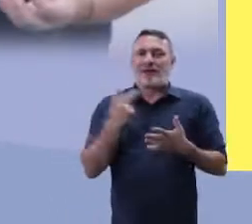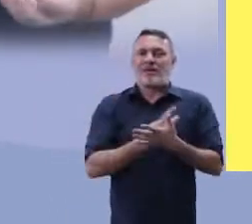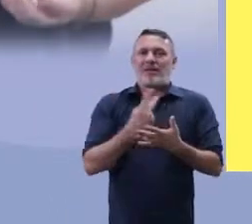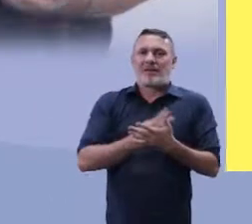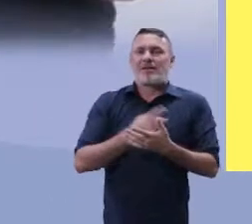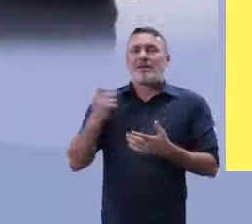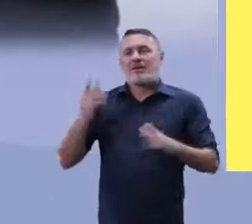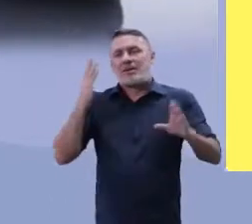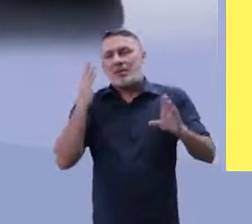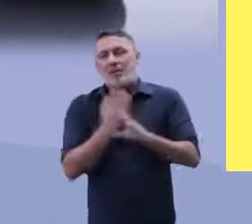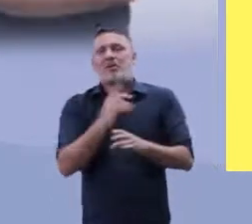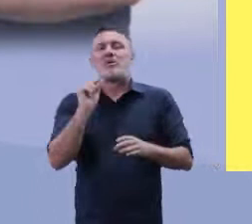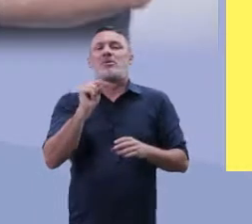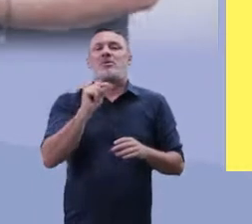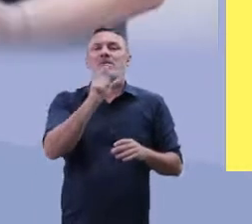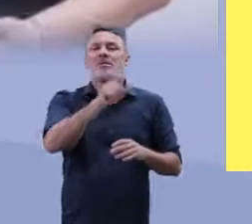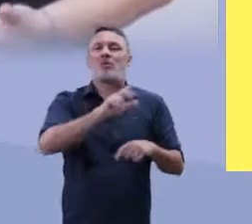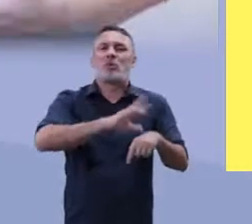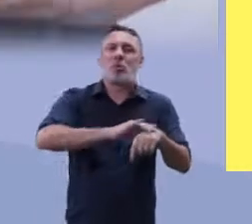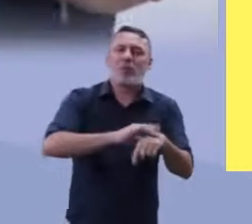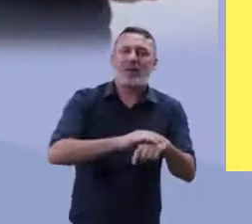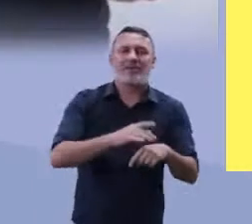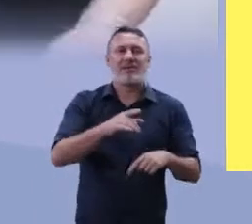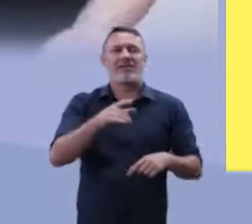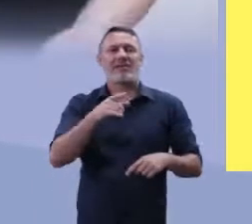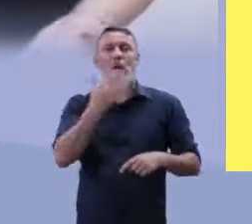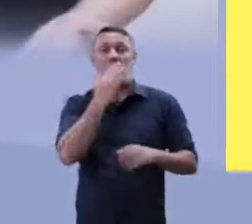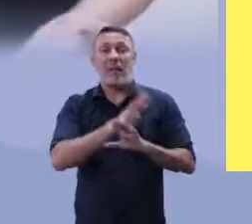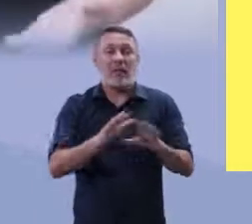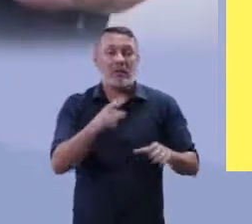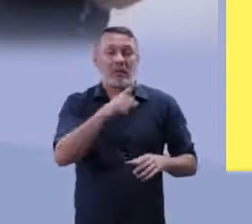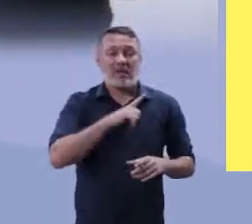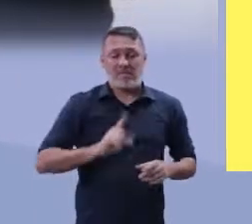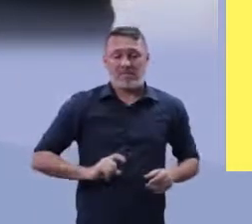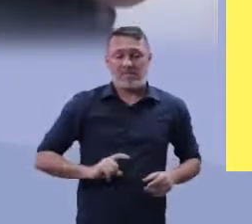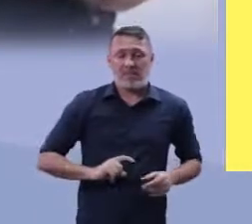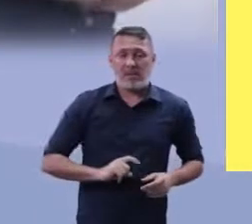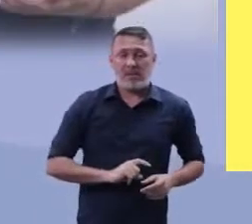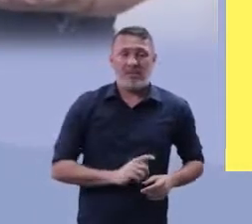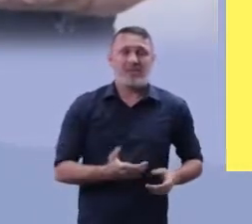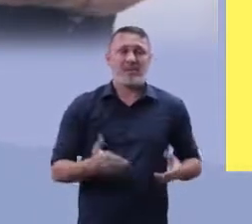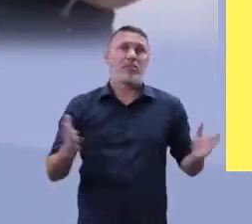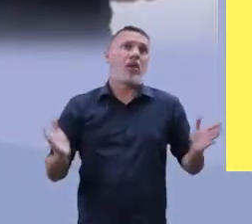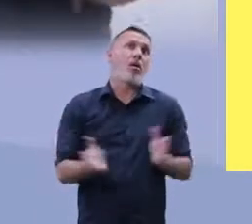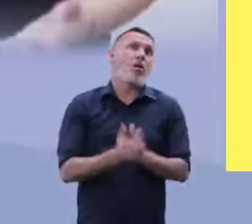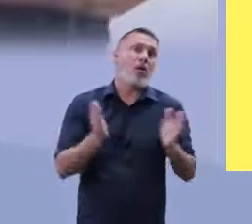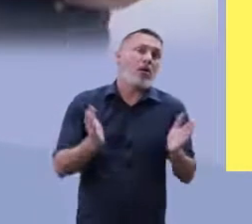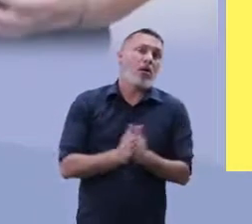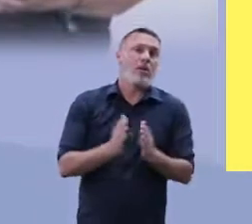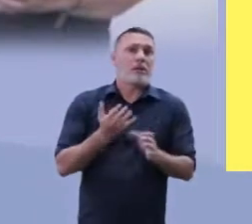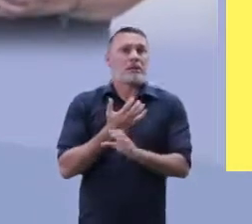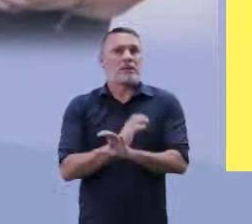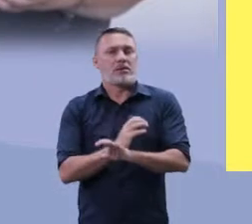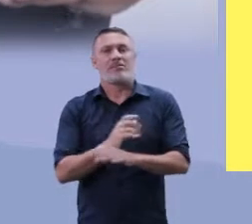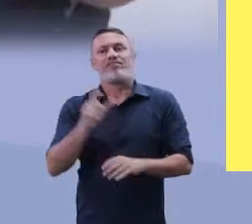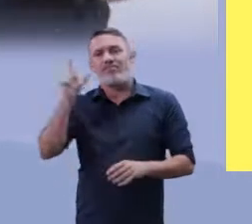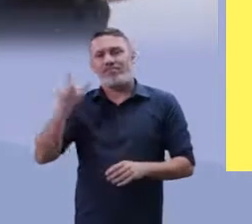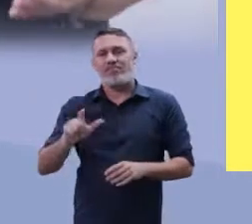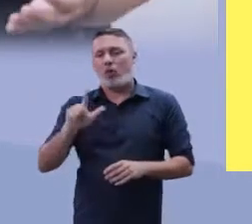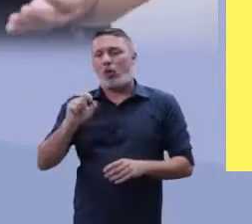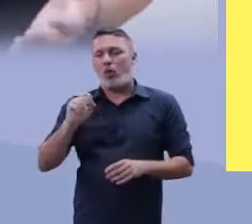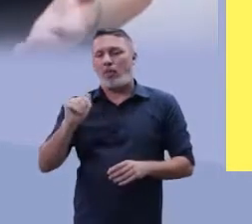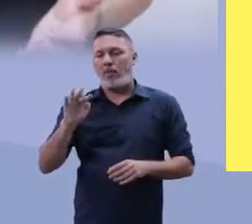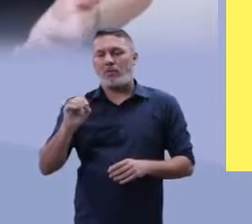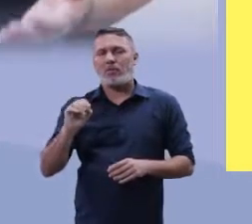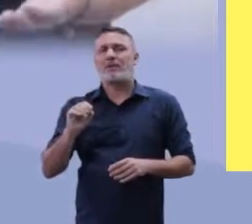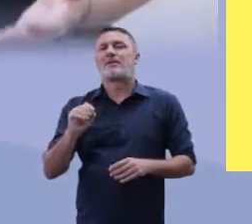infeliz. Descobriu-se que esse homem é doente, cheio de vermes, submetido a uma realidade pobre e miserável. Monteiro